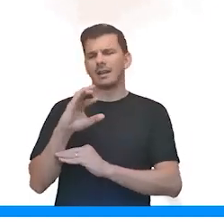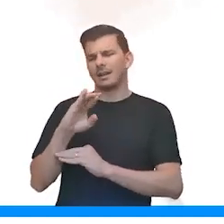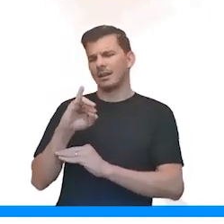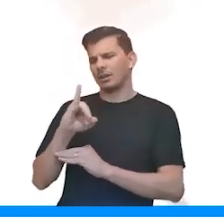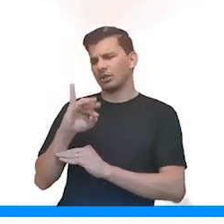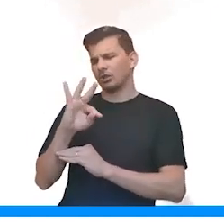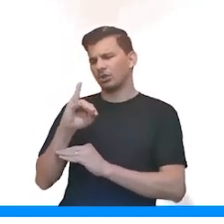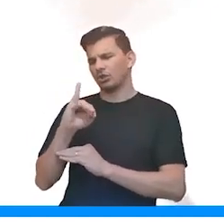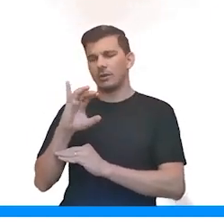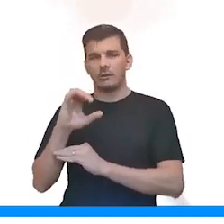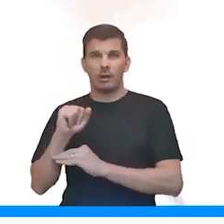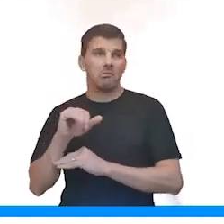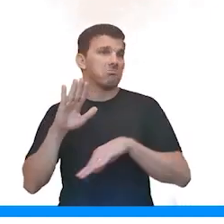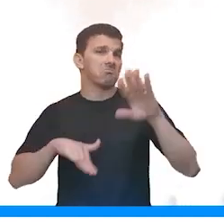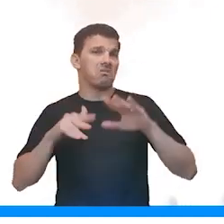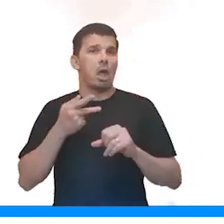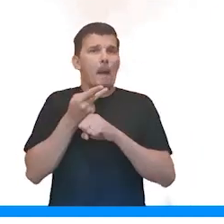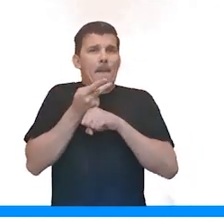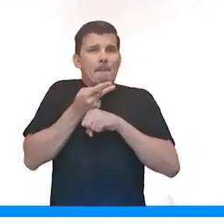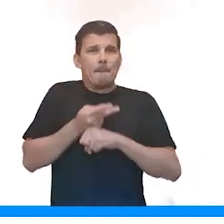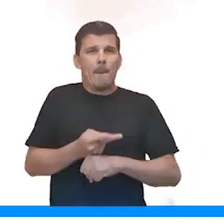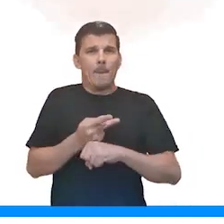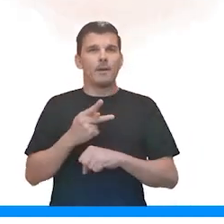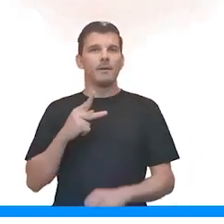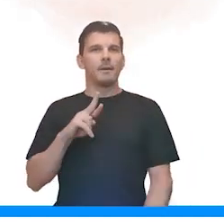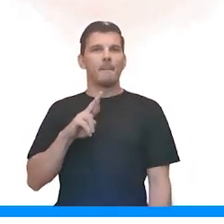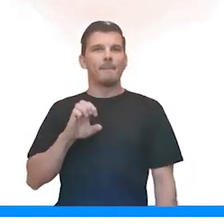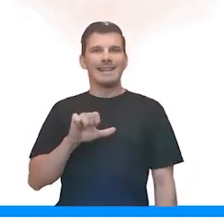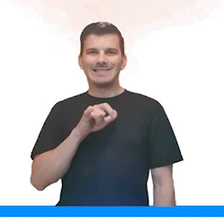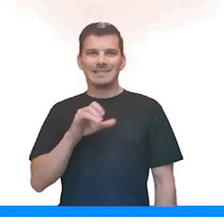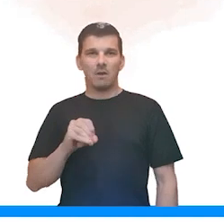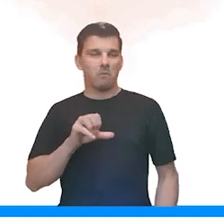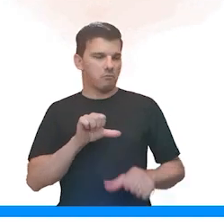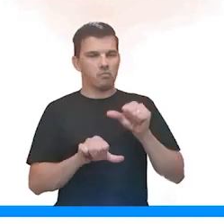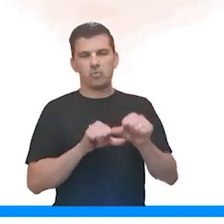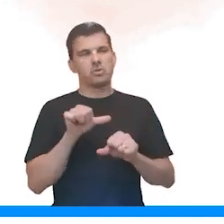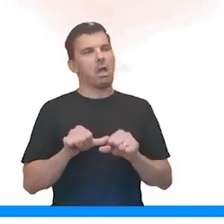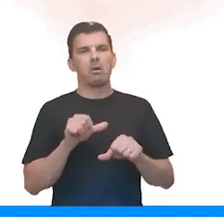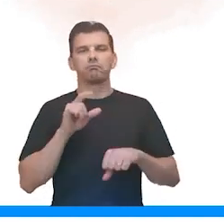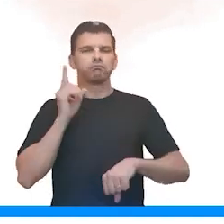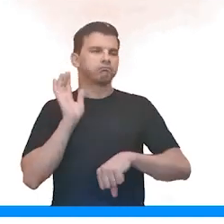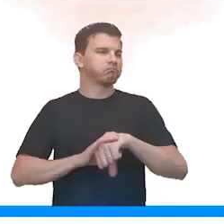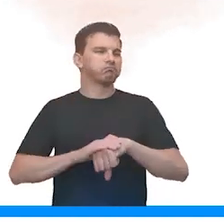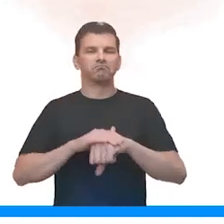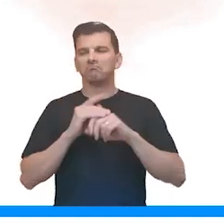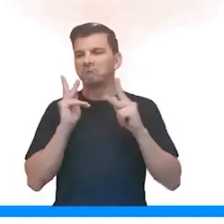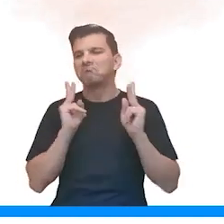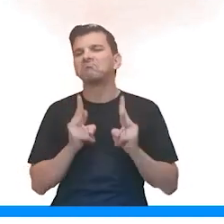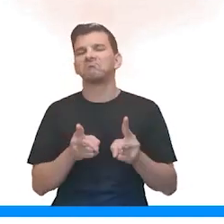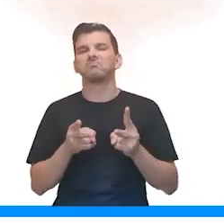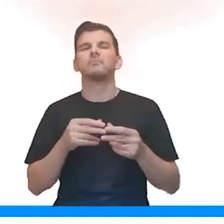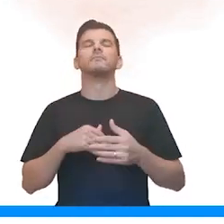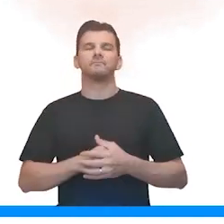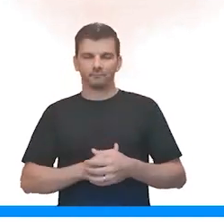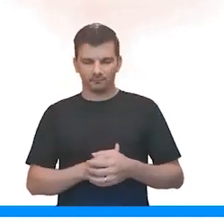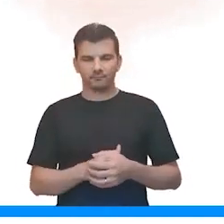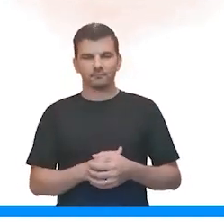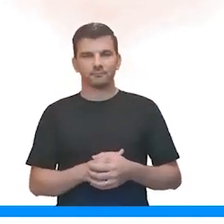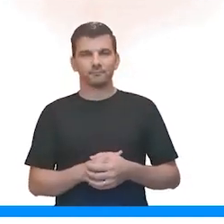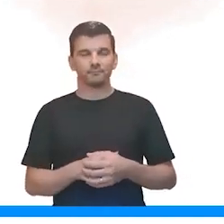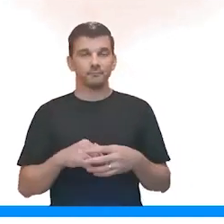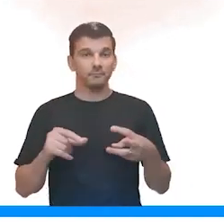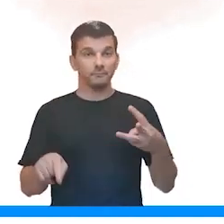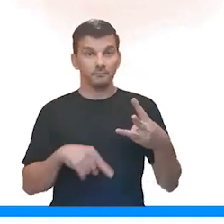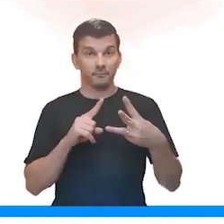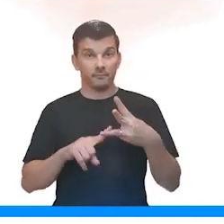crítica. O que é uma temperatura crítica? É que não importa a pressão que ele vai estar, ele não vai mudar o estado físico dele, tá bom? Então, normalmente, isso é uma